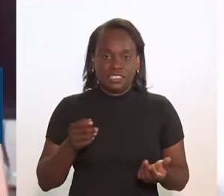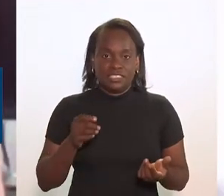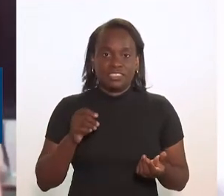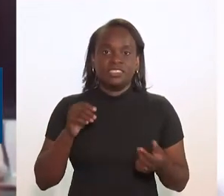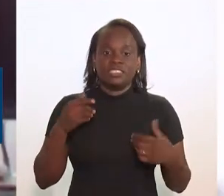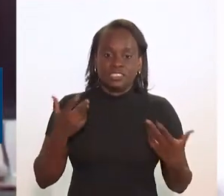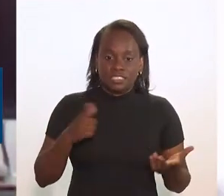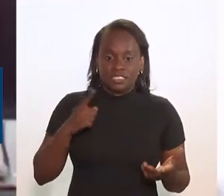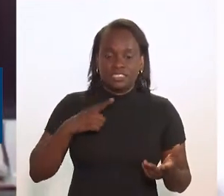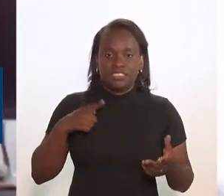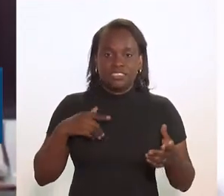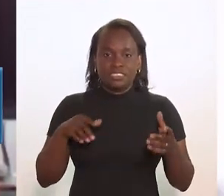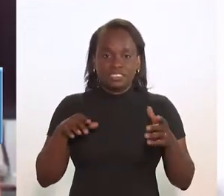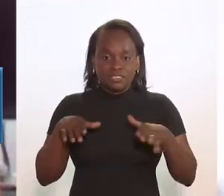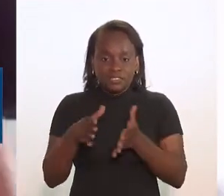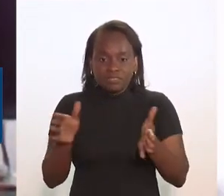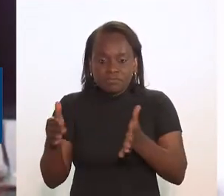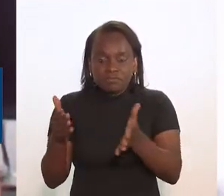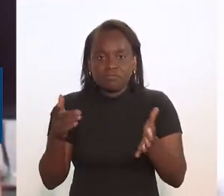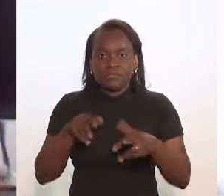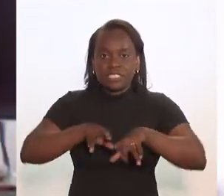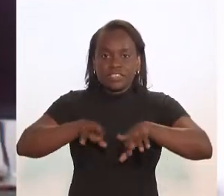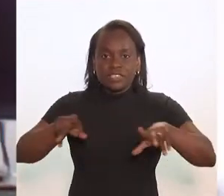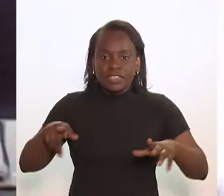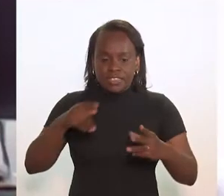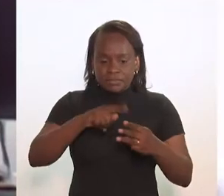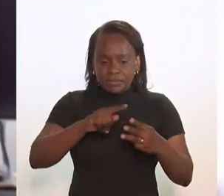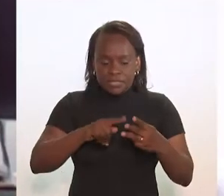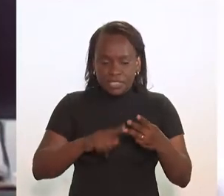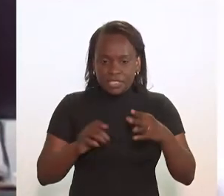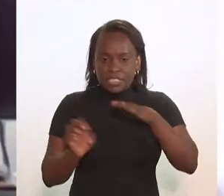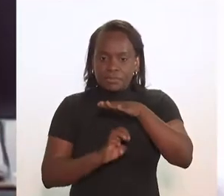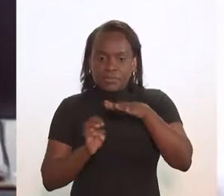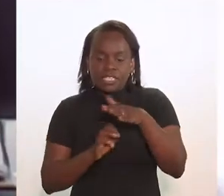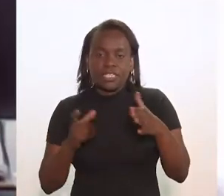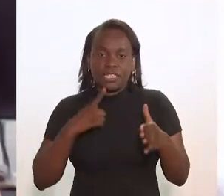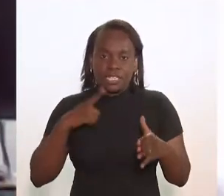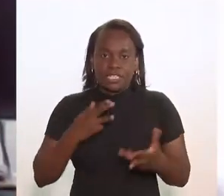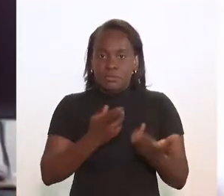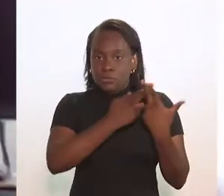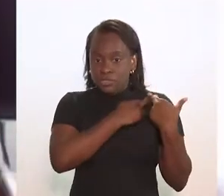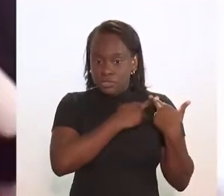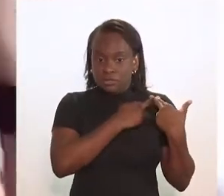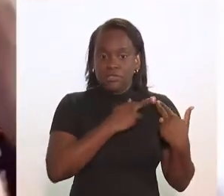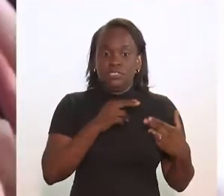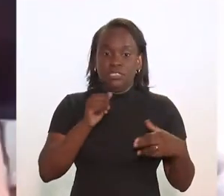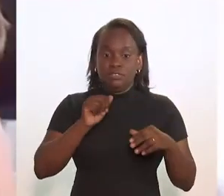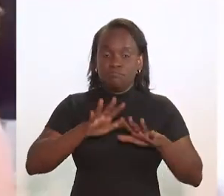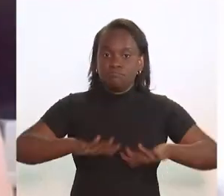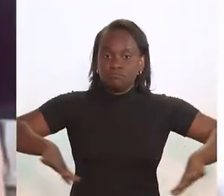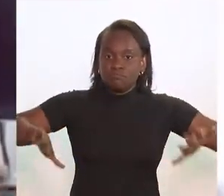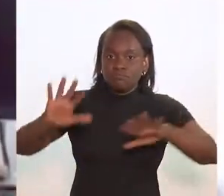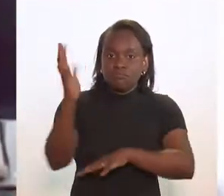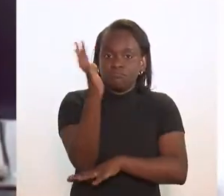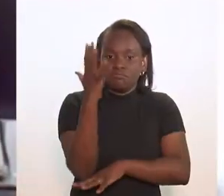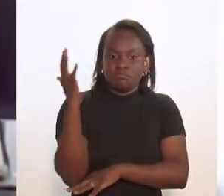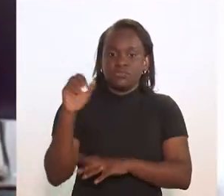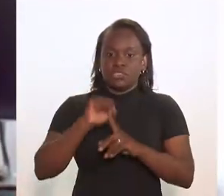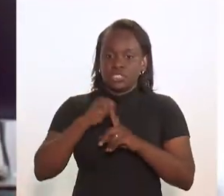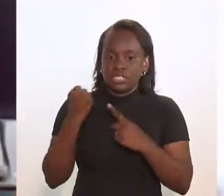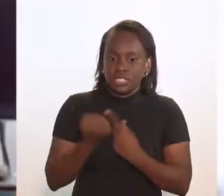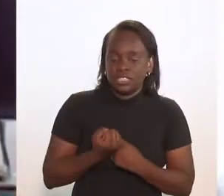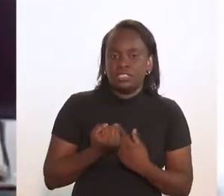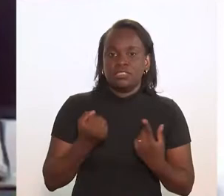empreendedorismo sustentável, agora todo esse tripé, né, das empresas responsáveis ambientalmente,